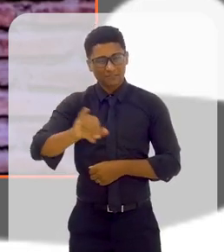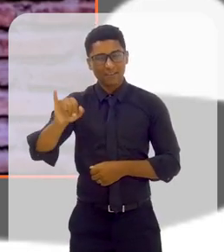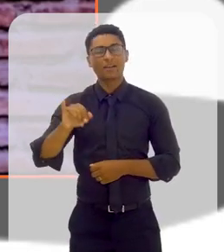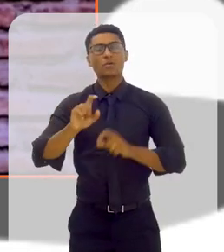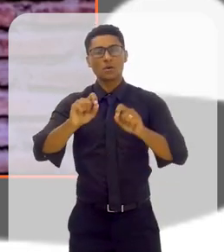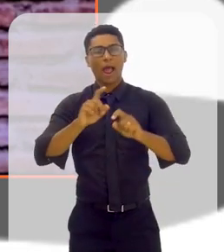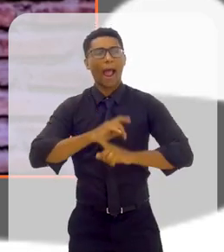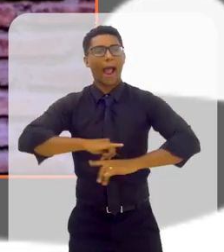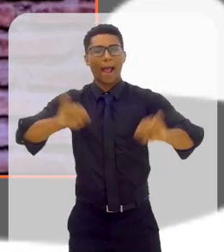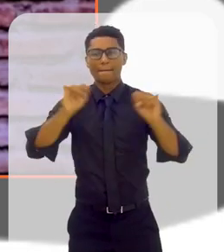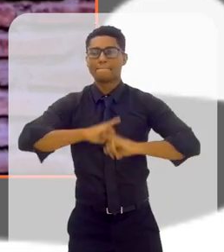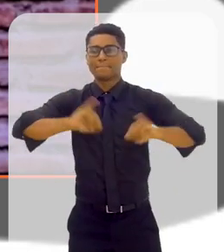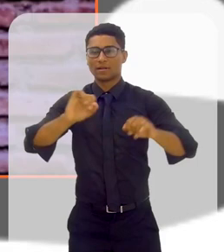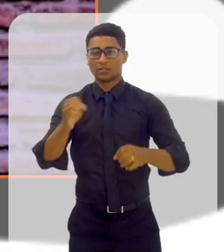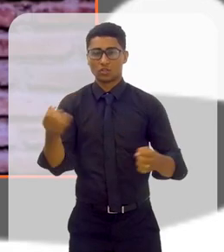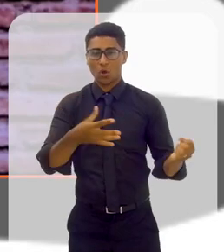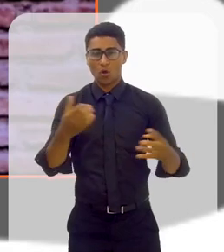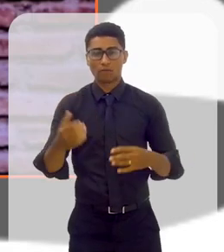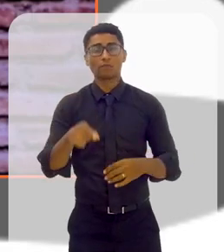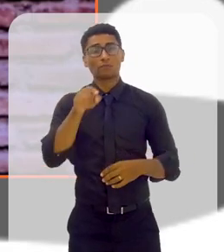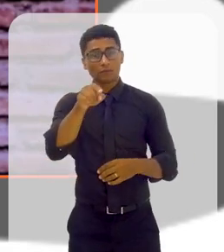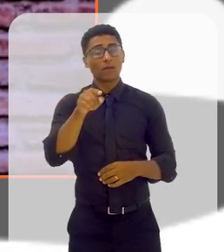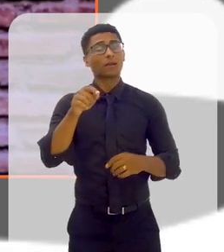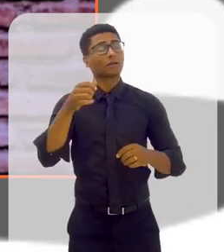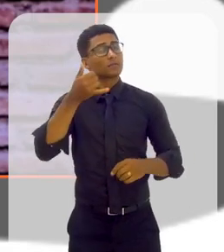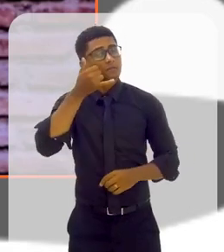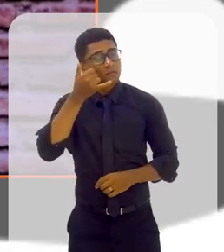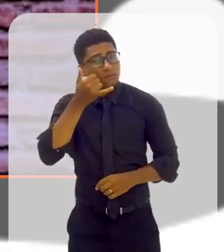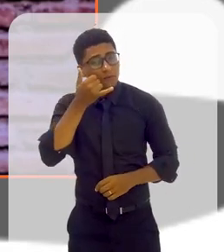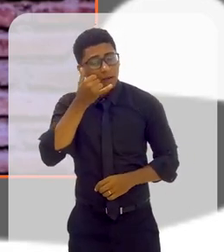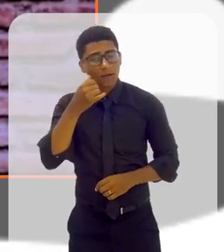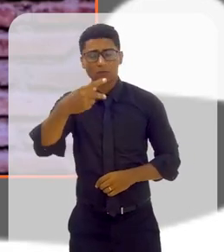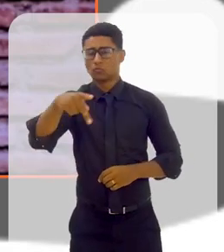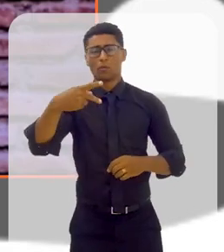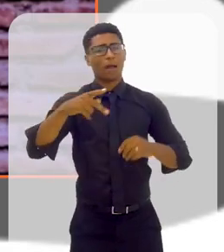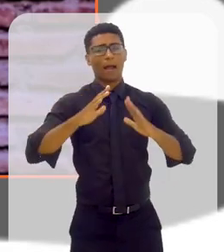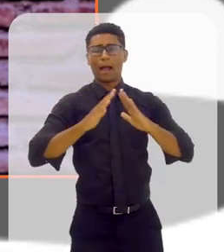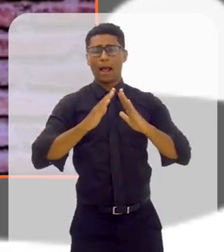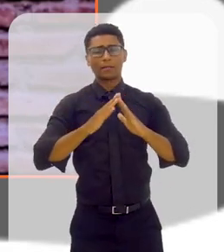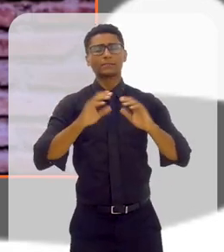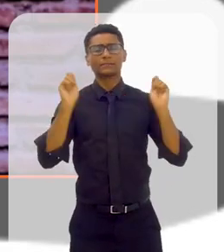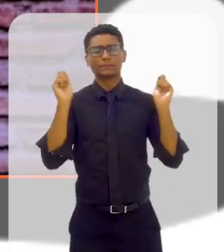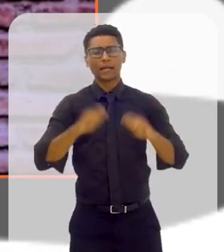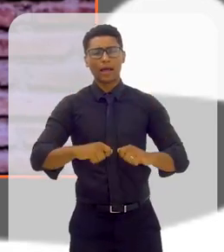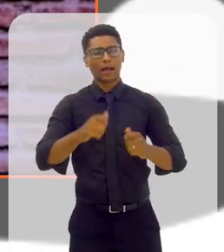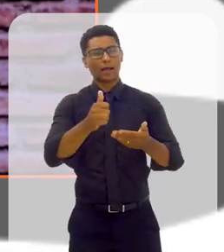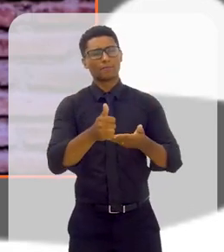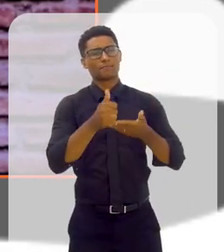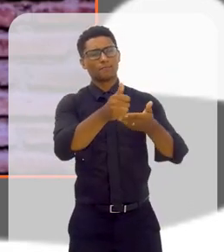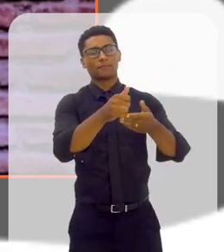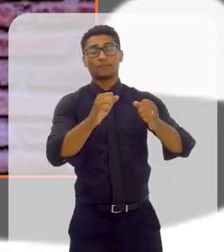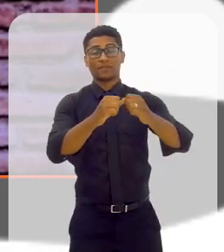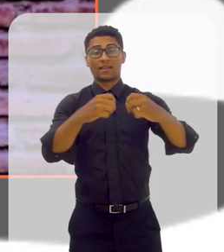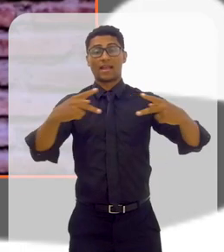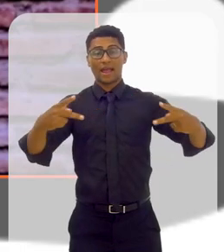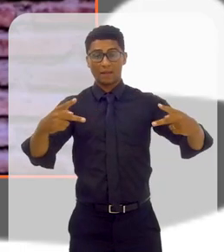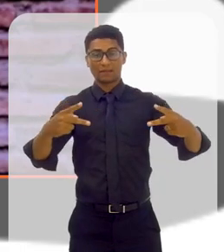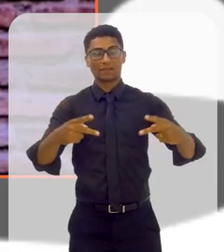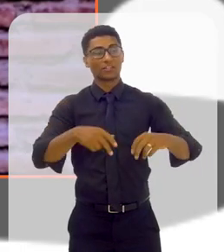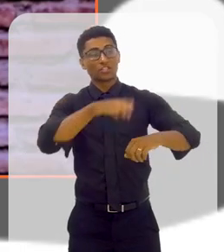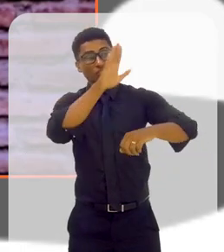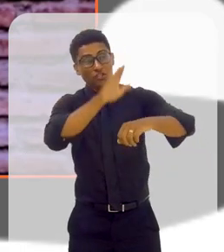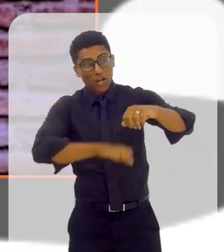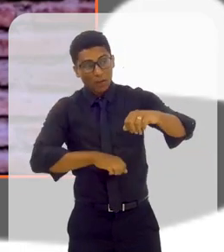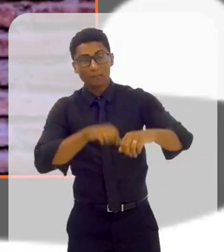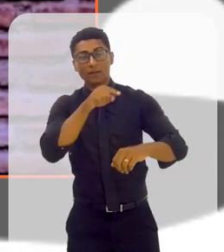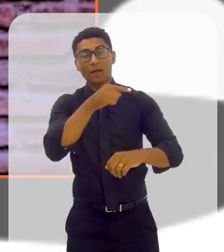de campanhas que você vai poder descartar o seu celular sem sair da sua casa, simplesmente através do aplicativo, chamando o motoboy que